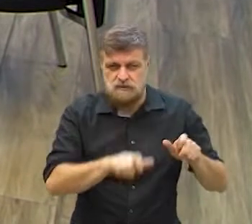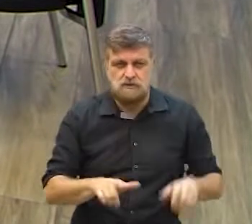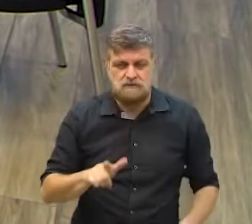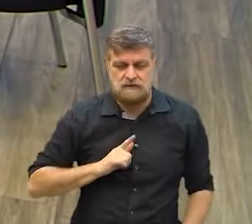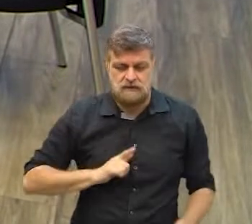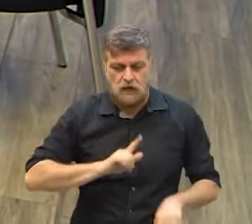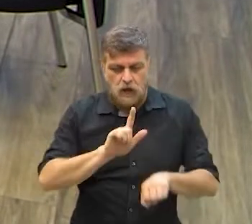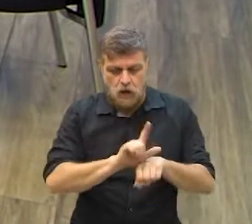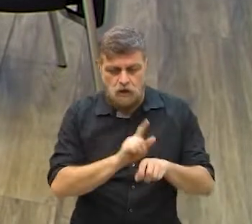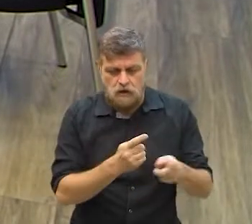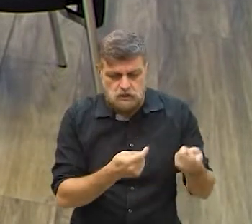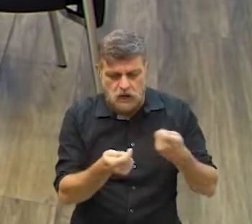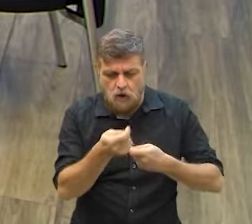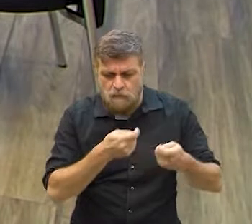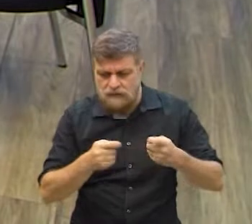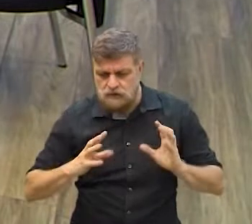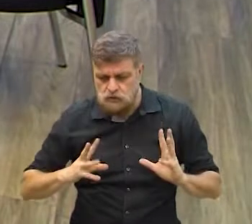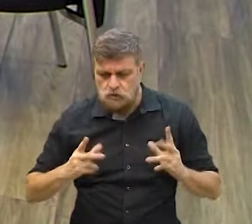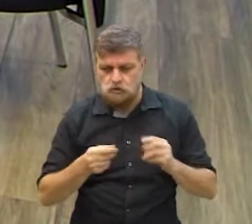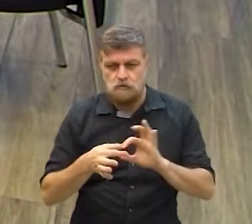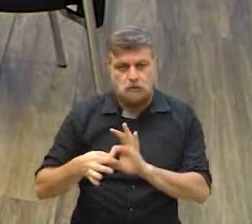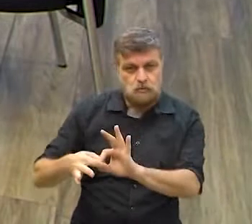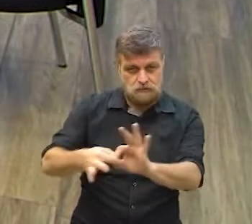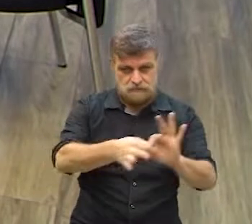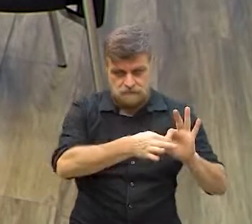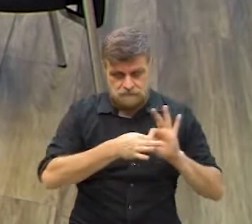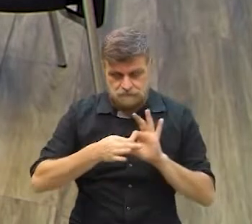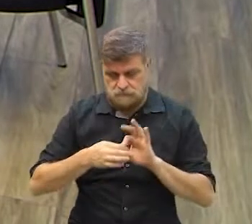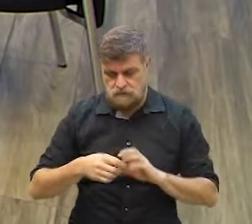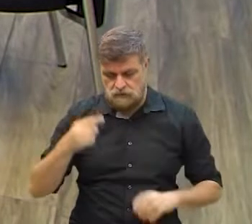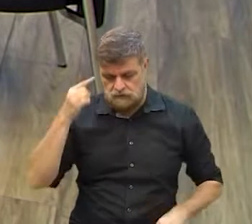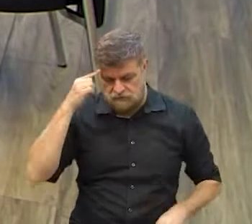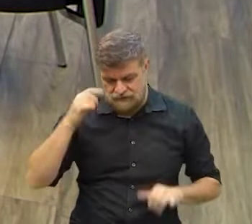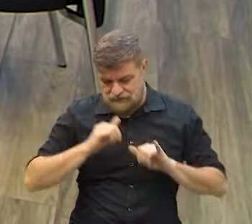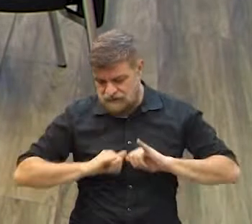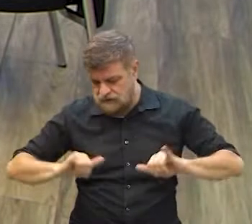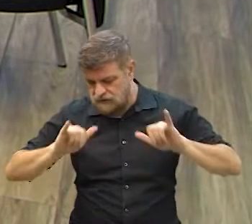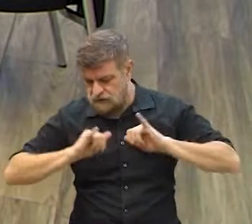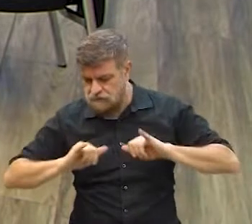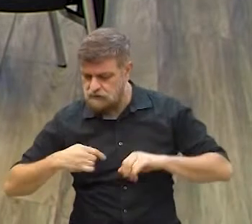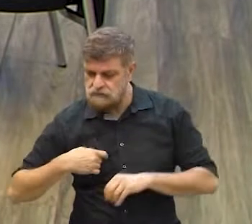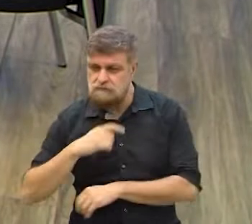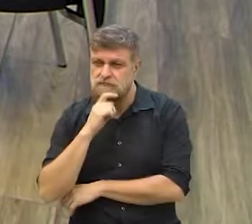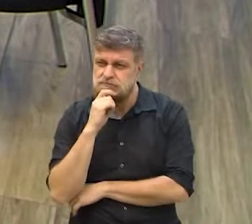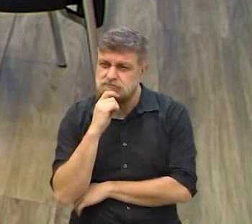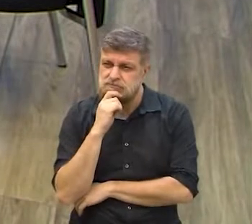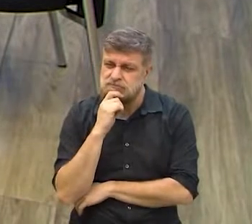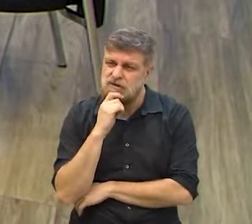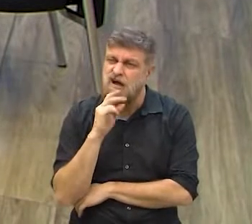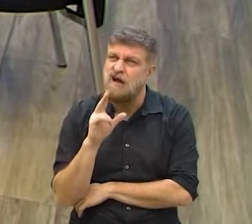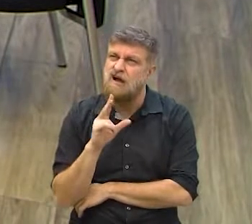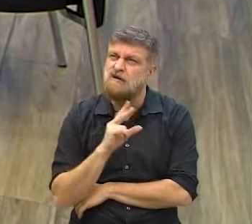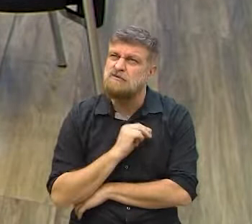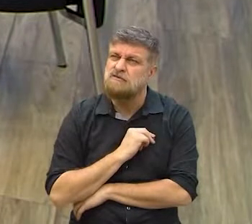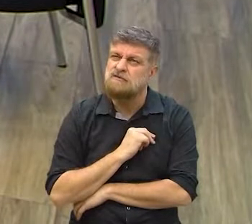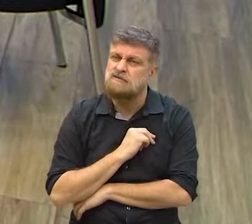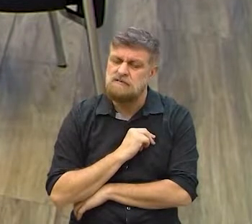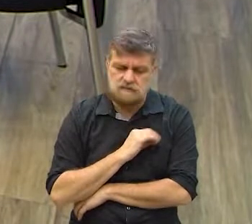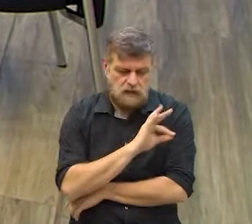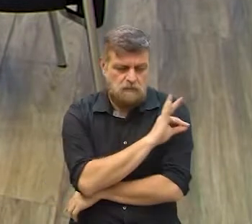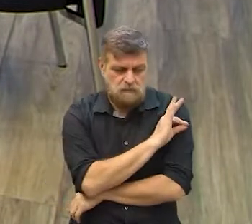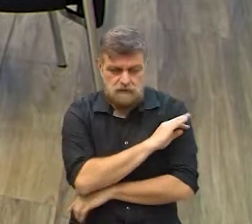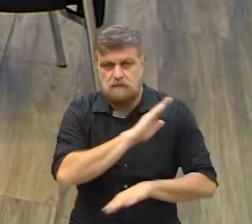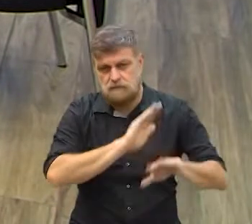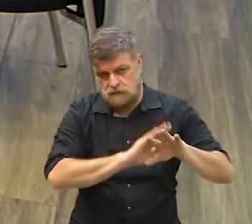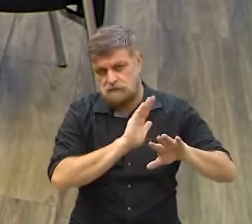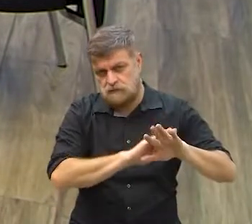várias pessoas, comércio envolvido e tudo mais. Quando a gente pensa, às vezes, em campanhas como essa, a gente fala assim, o poder